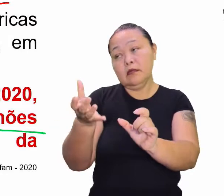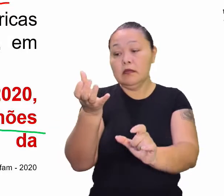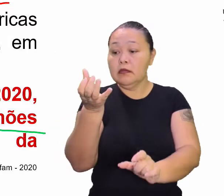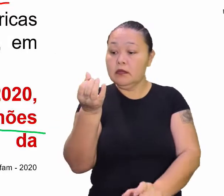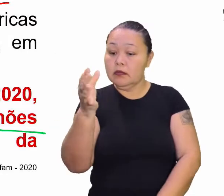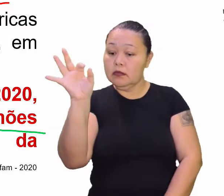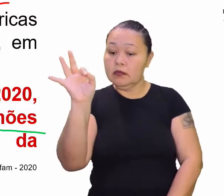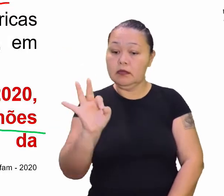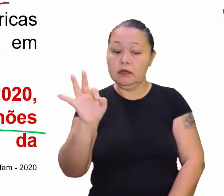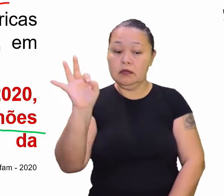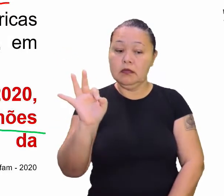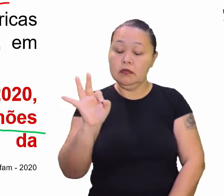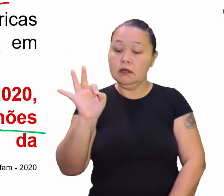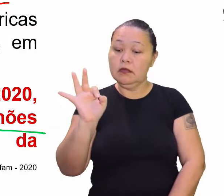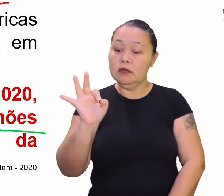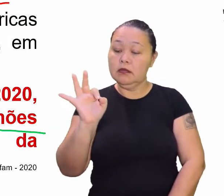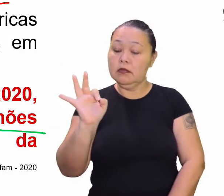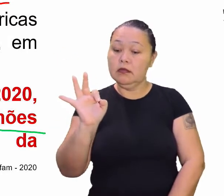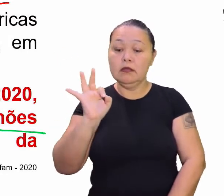Aproximadamente